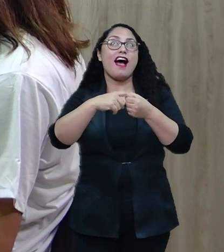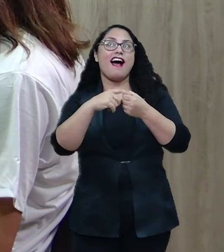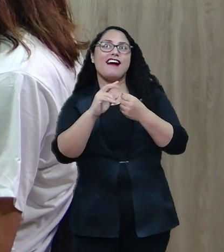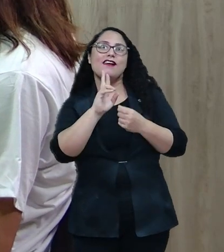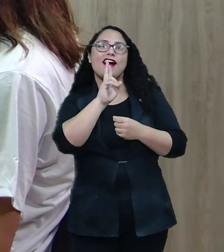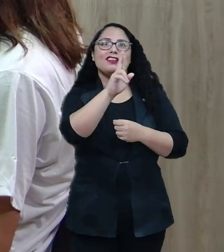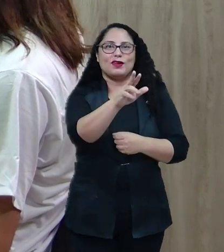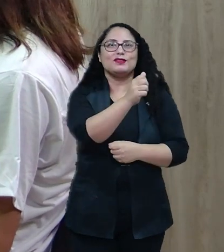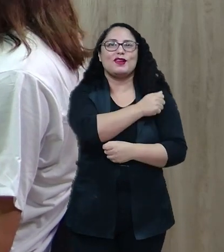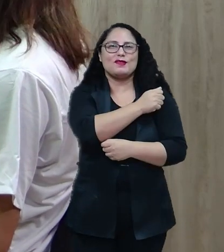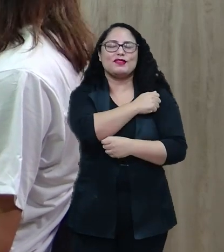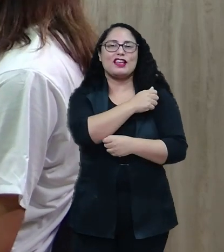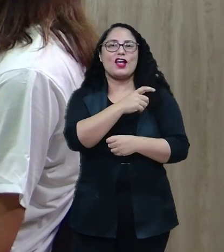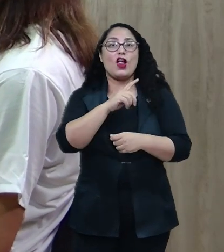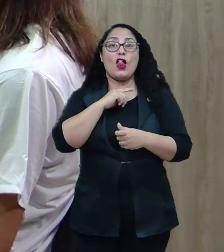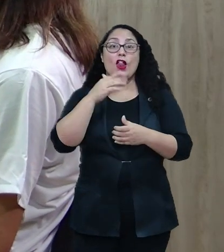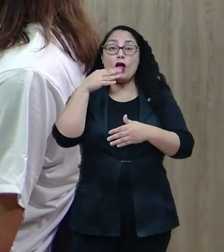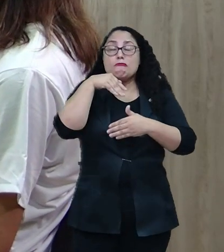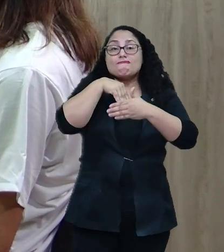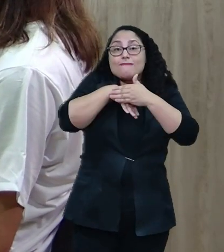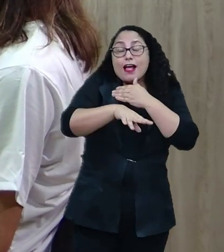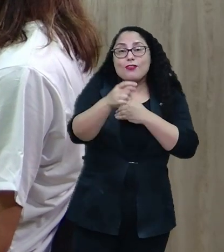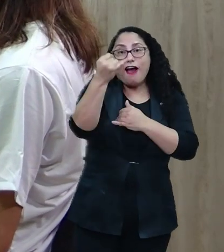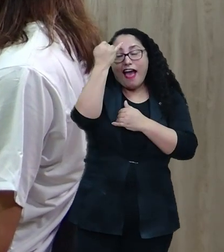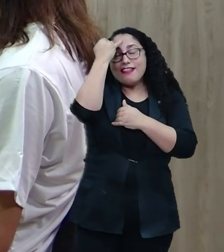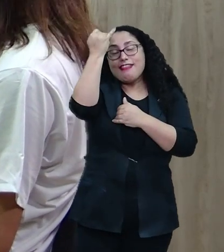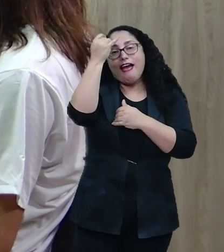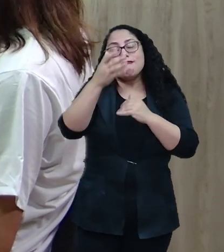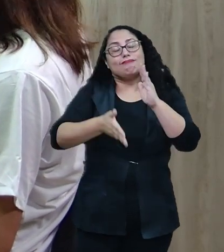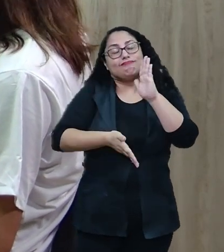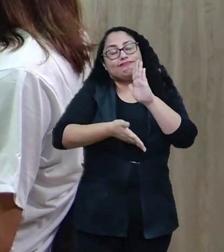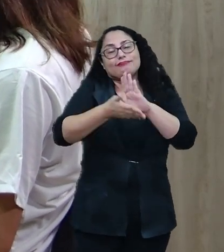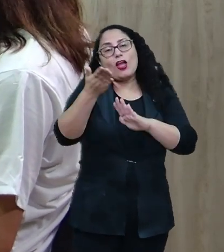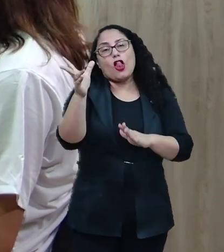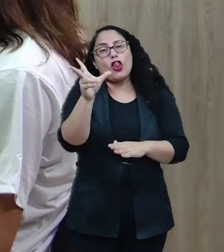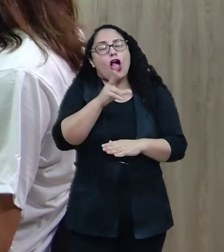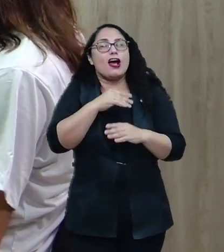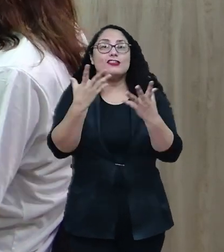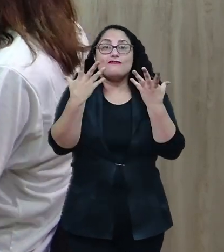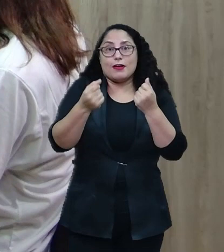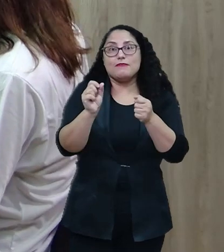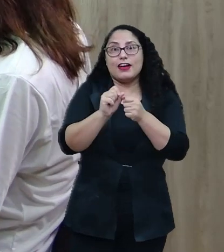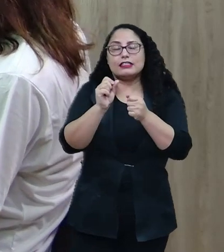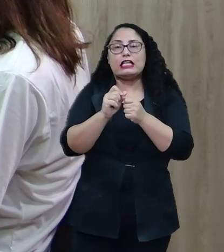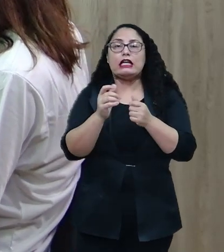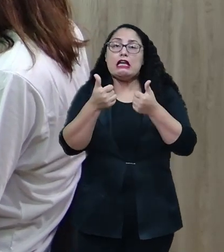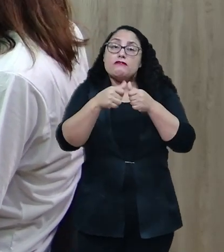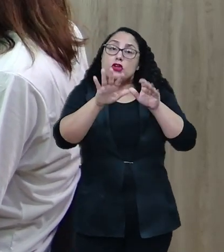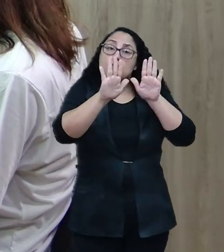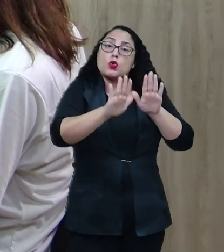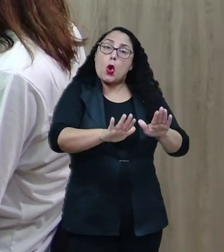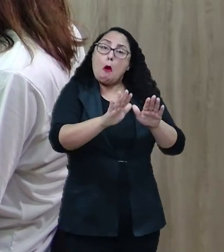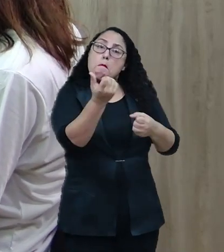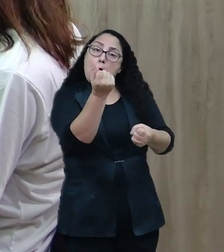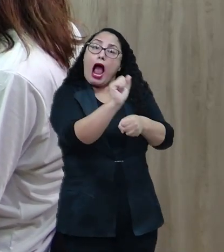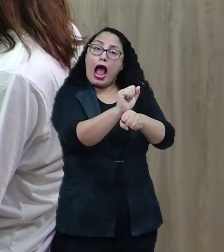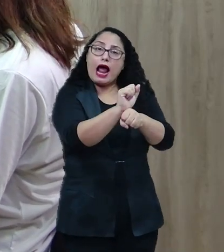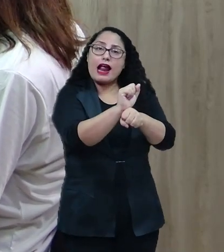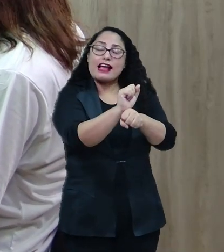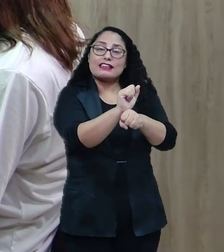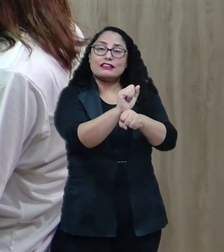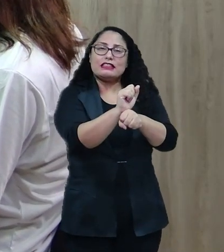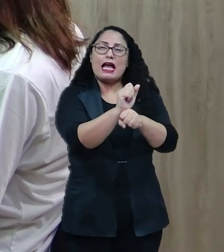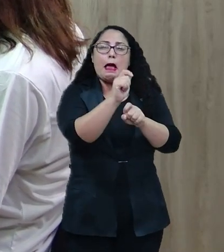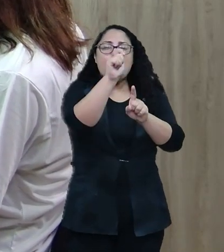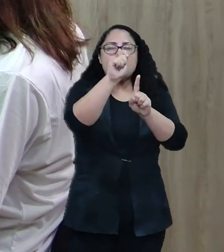estudante também. E a gente meio que arquivou essa ideia, assim, saiu de lá, nossa, vamos fazer isso, ficou parado.